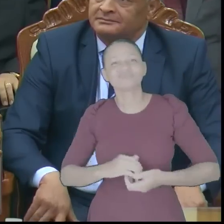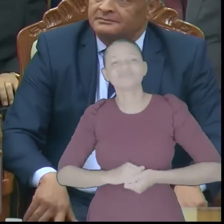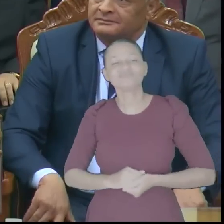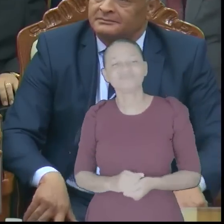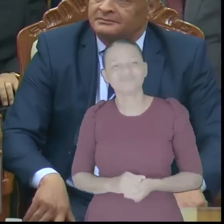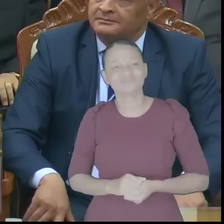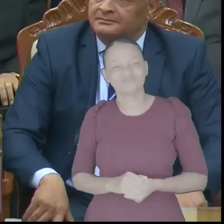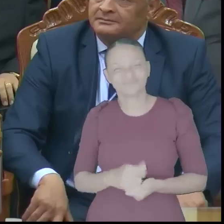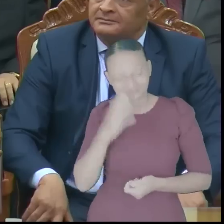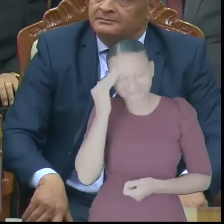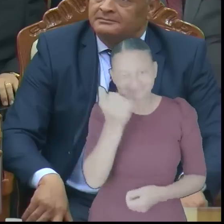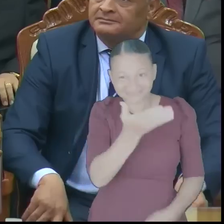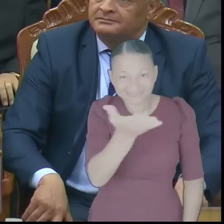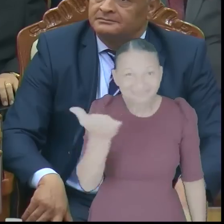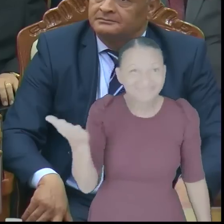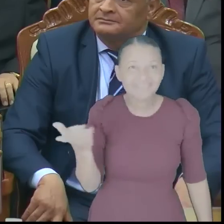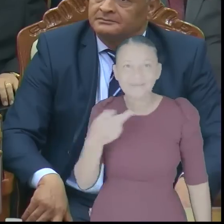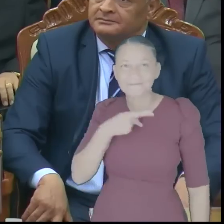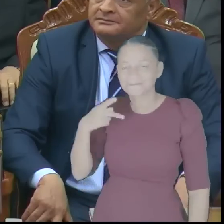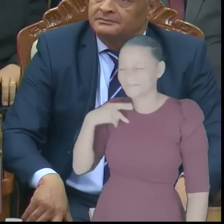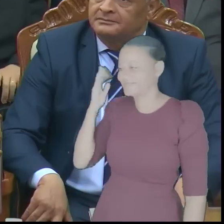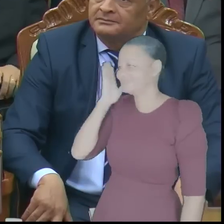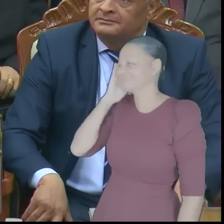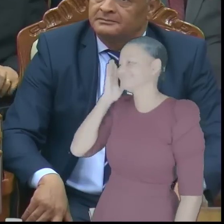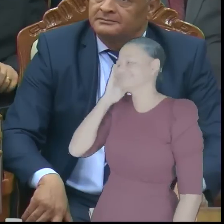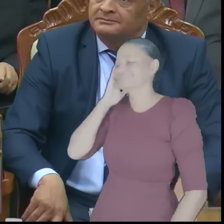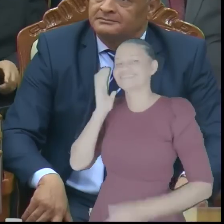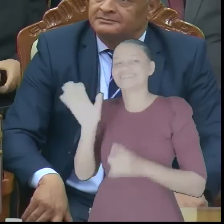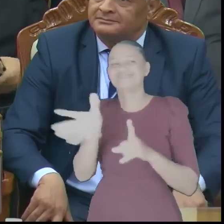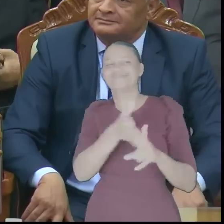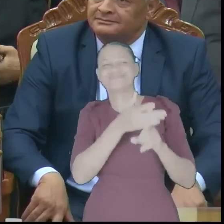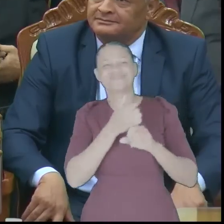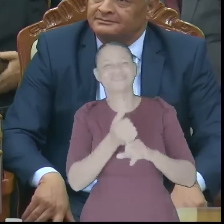Sabe como que é? Pastor entende desses mistérios.